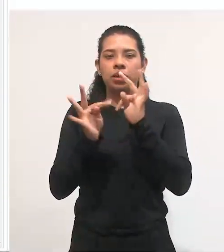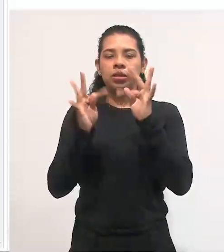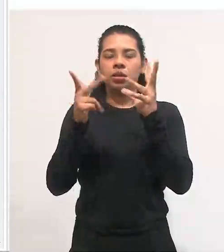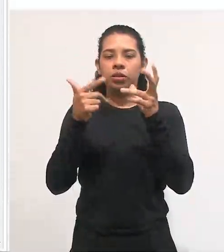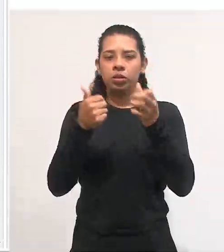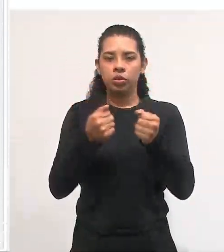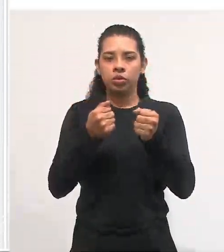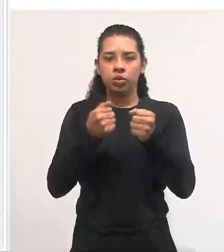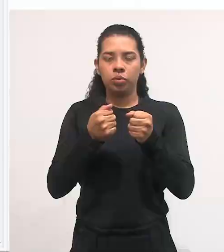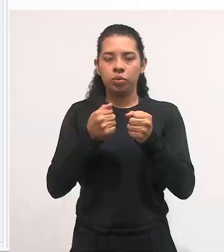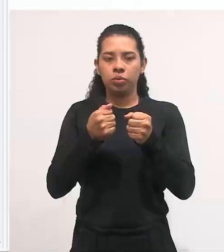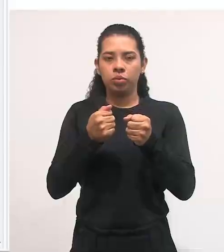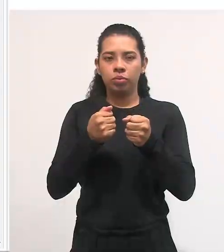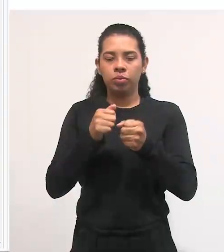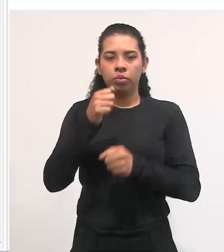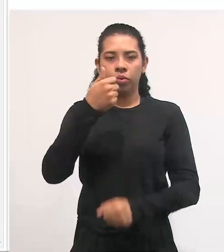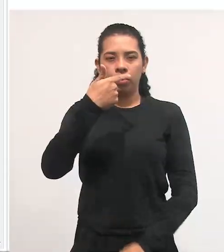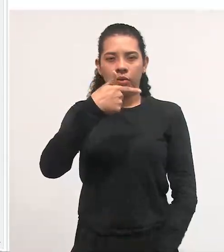artigo 27,